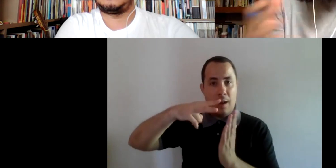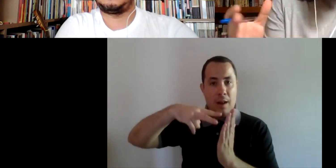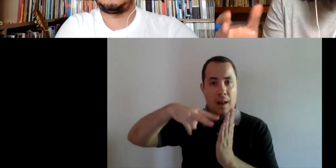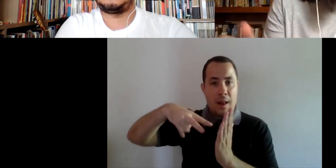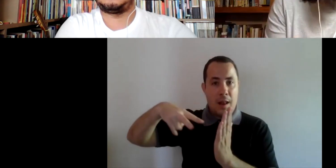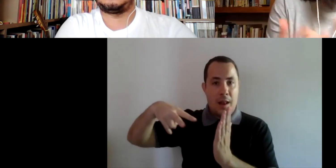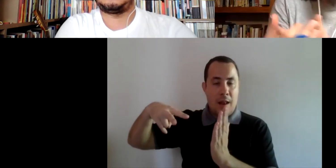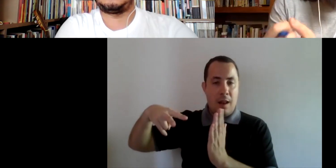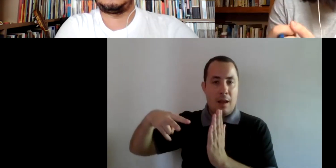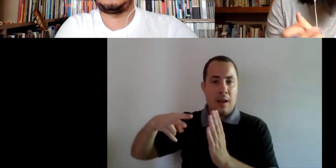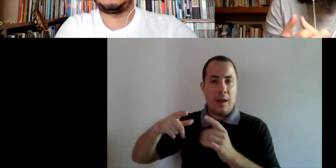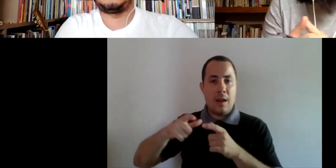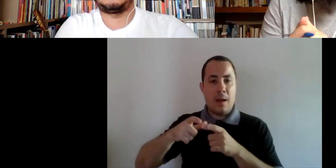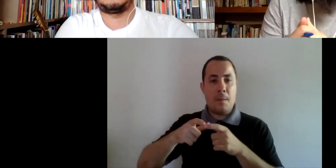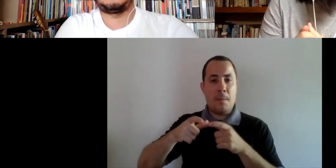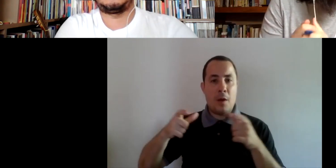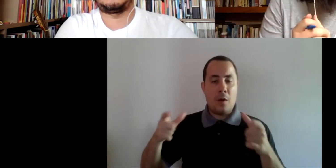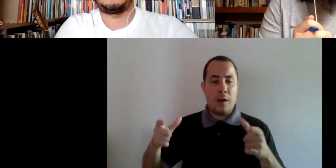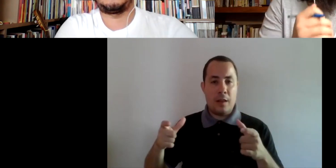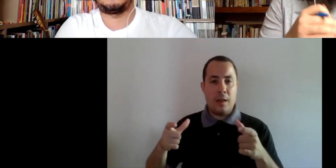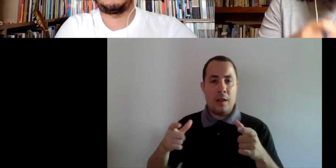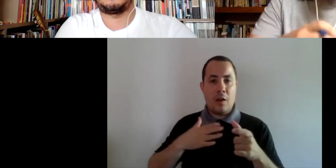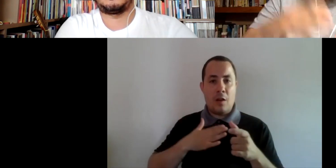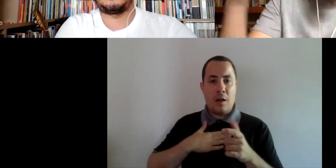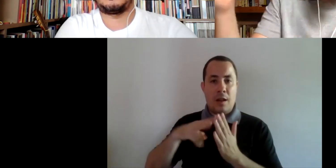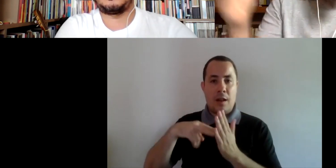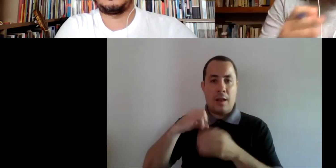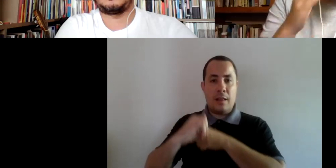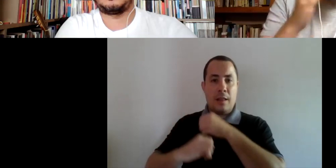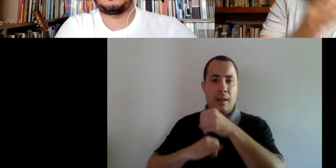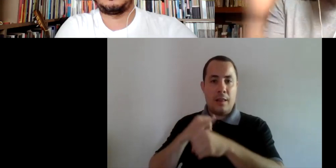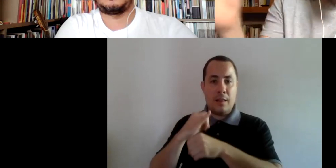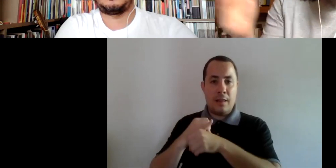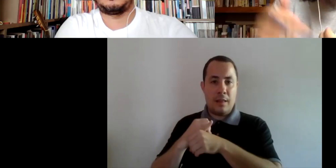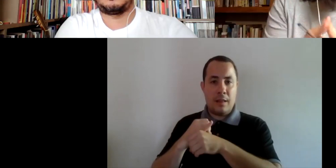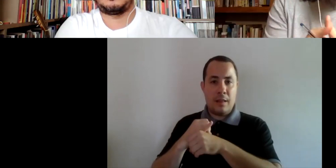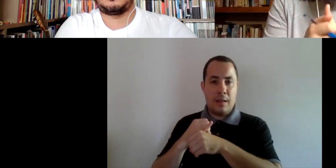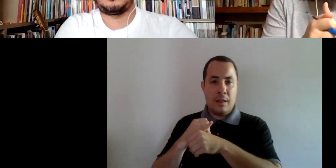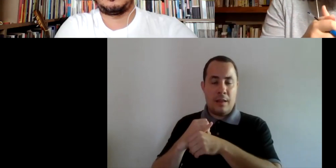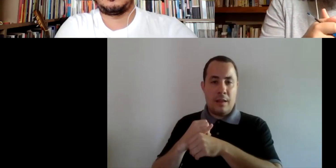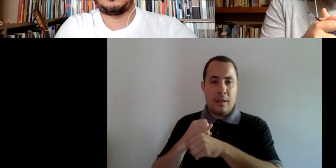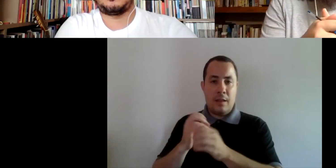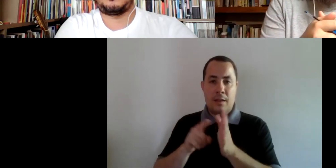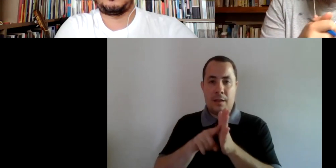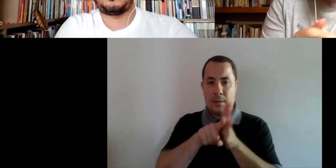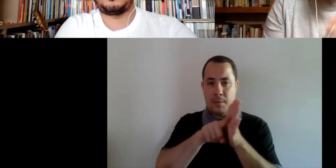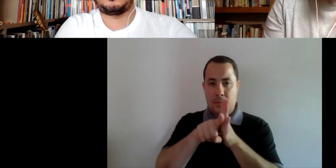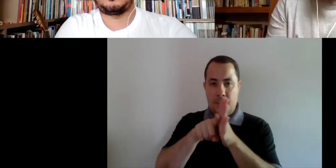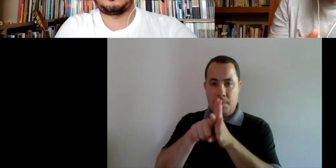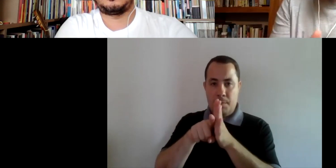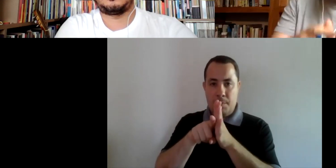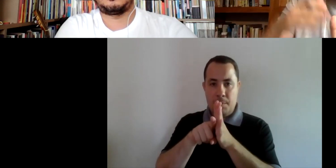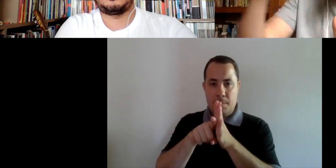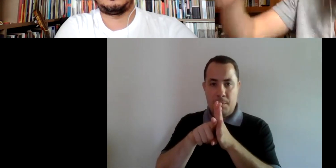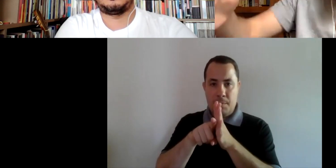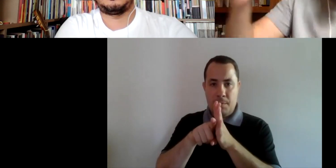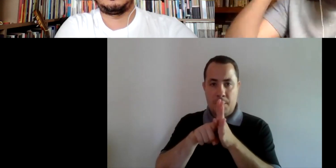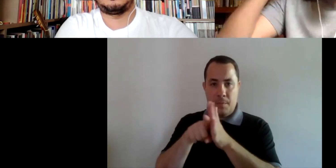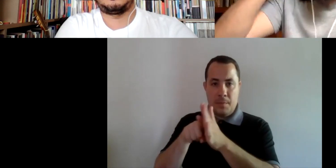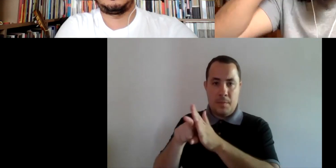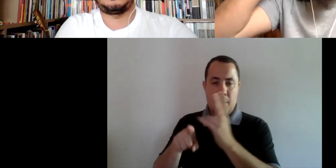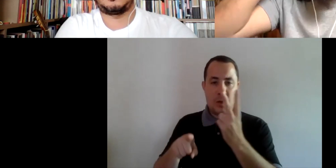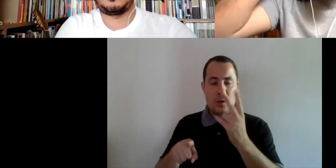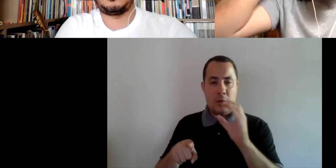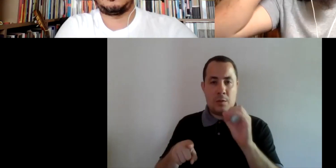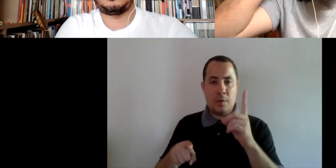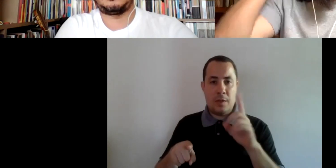lugares, principalmente na internet, né, cada pesquisa que eles fazem acho que é 2015 e 2019,